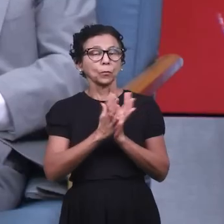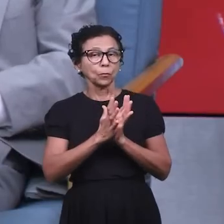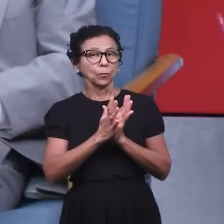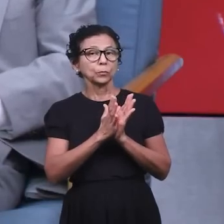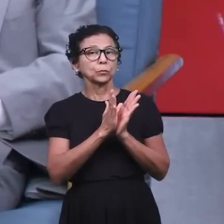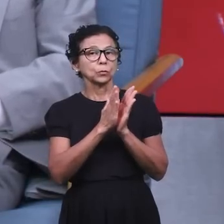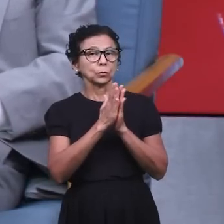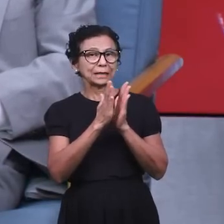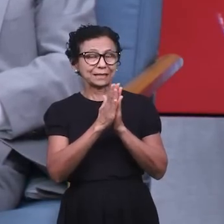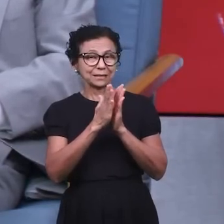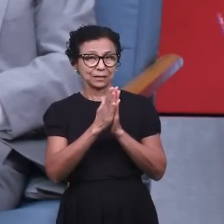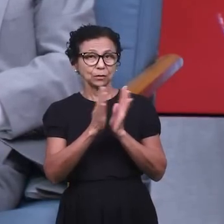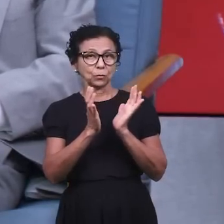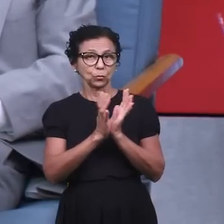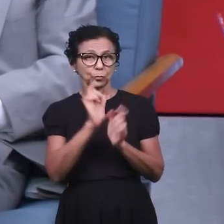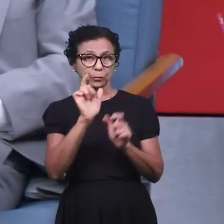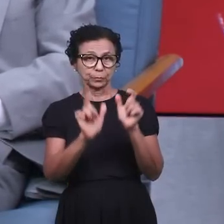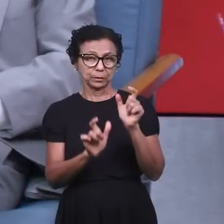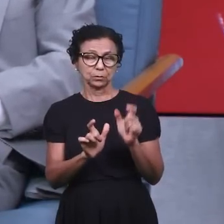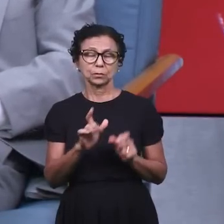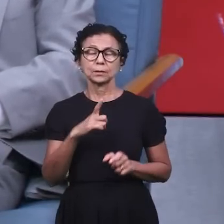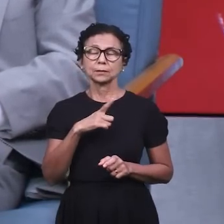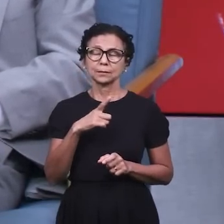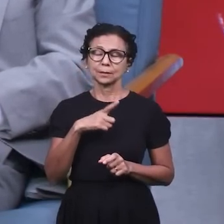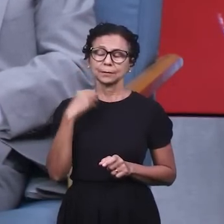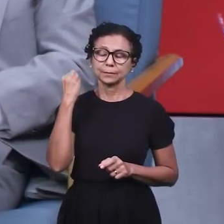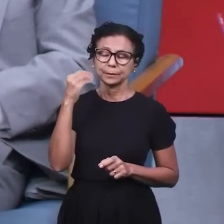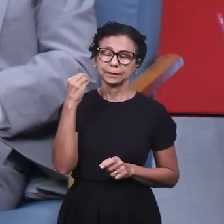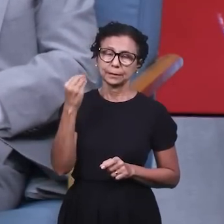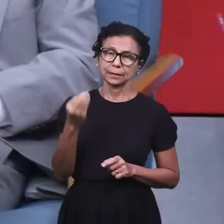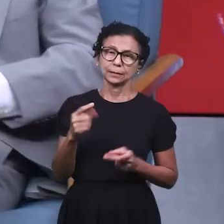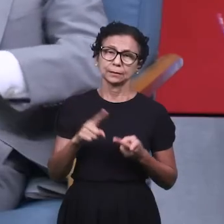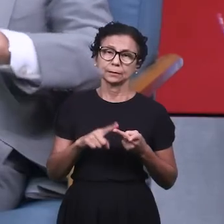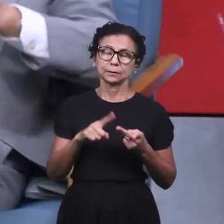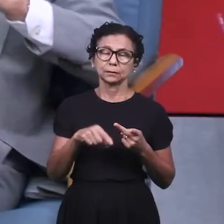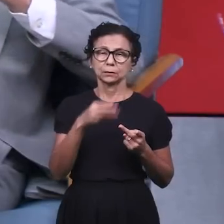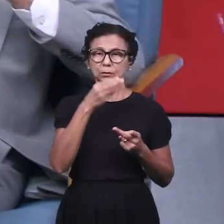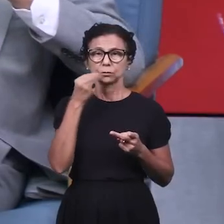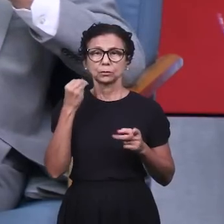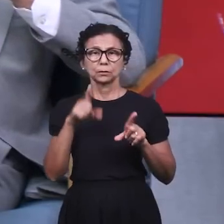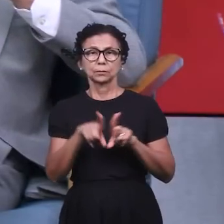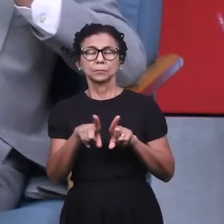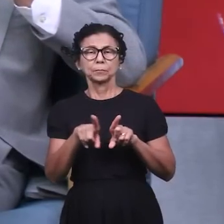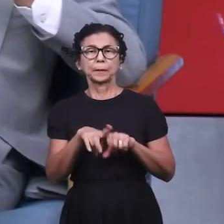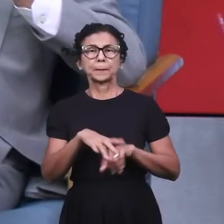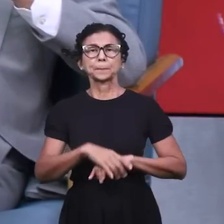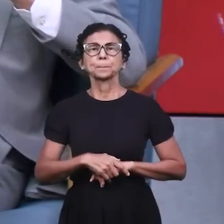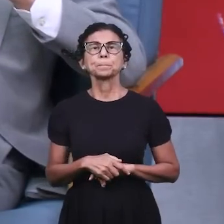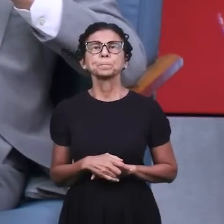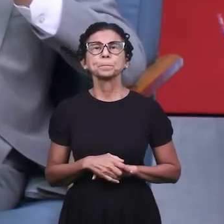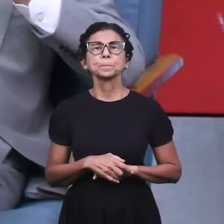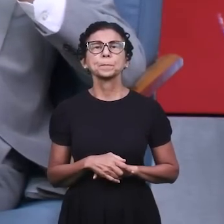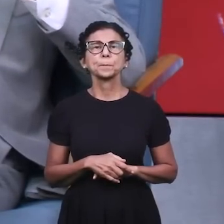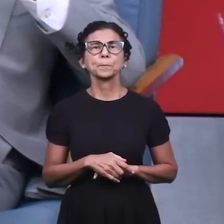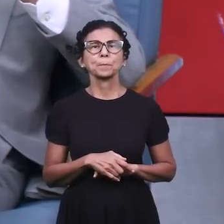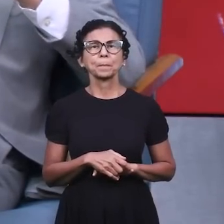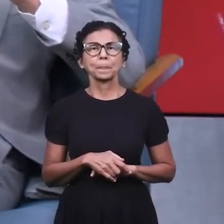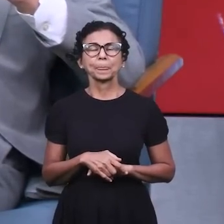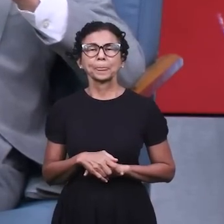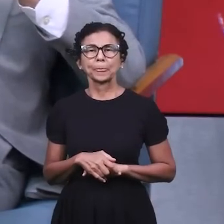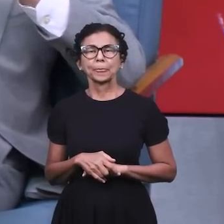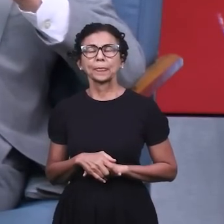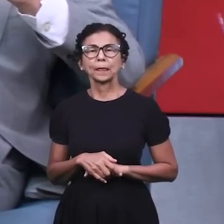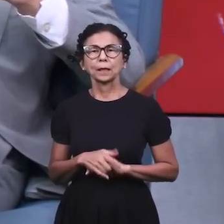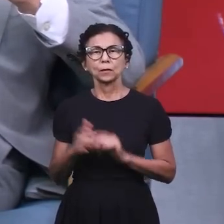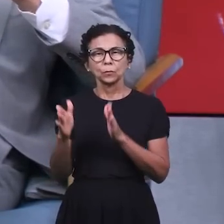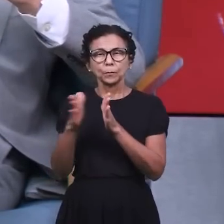muita experiência com relação a isso, junto com o jejum. A madrugada é aquele momento